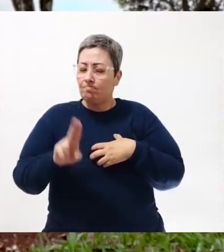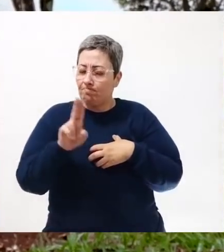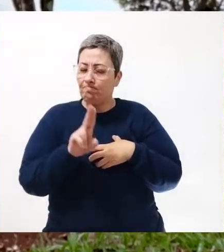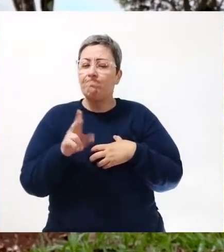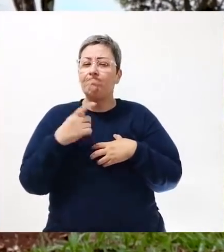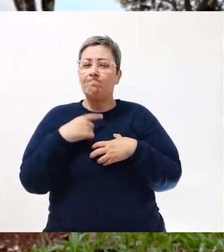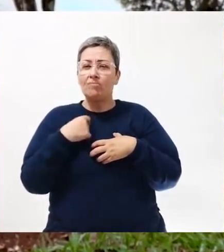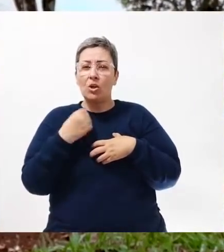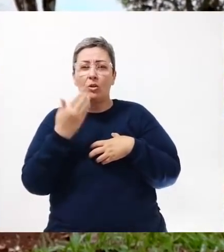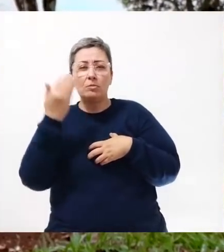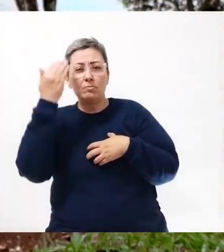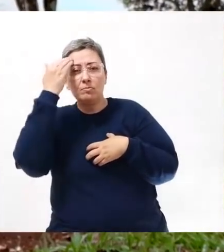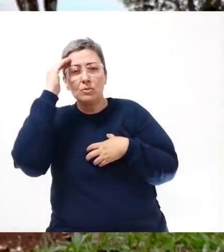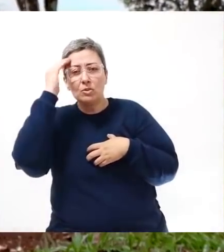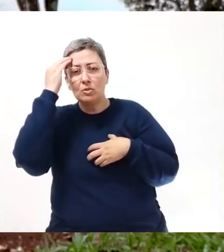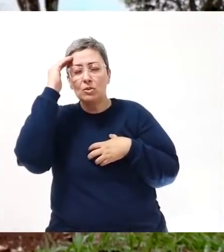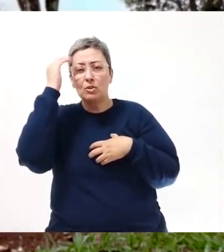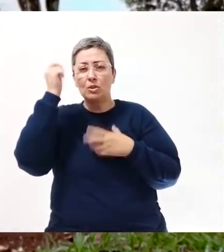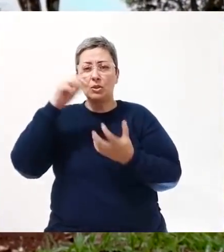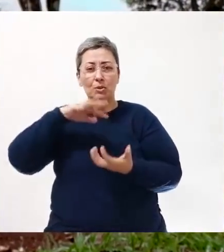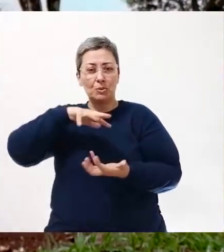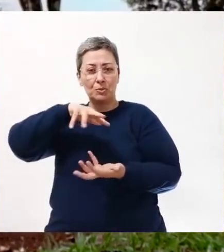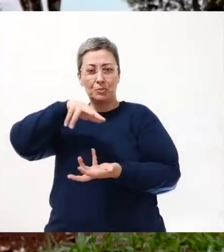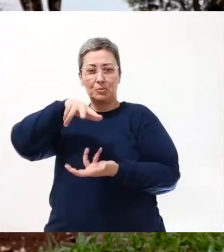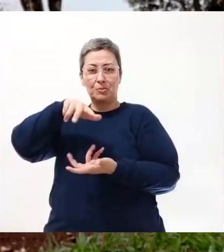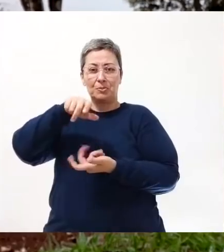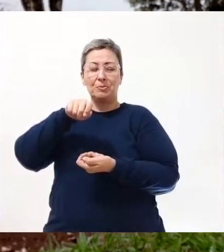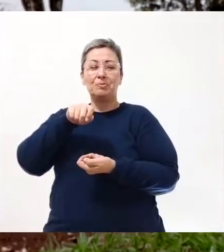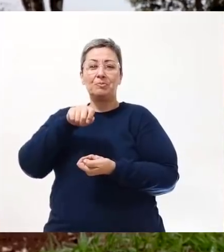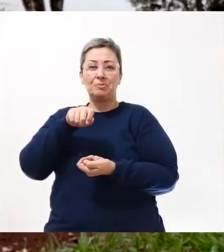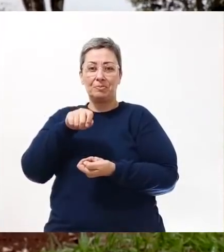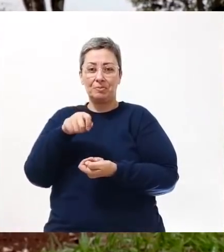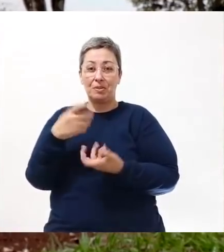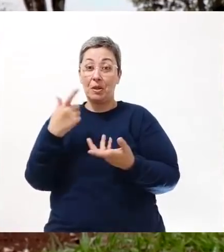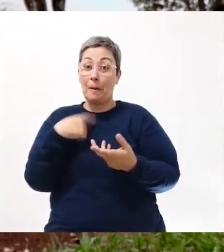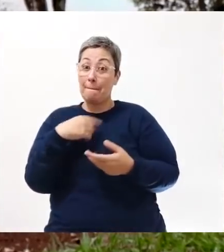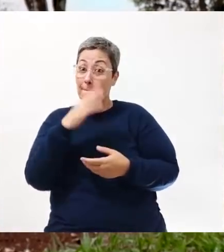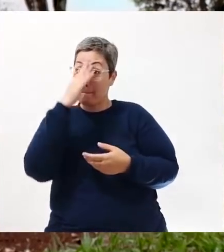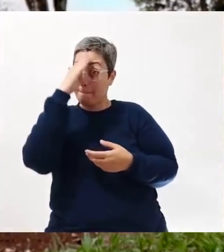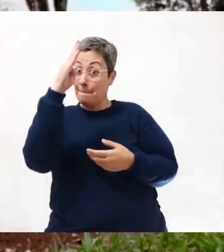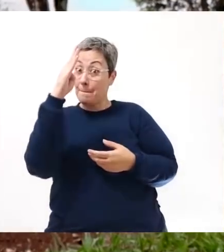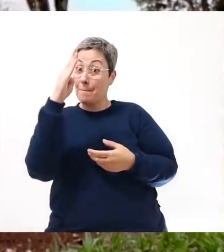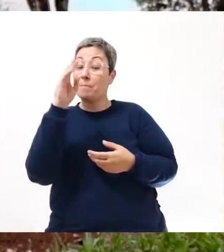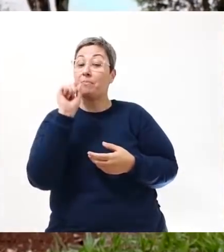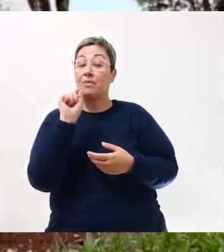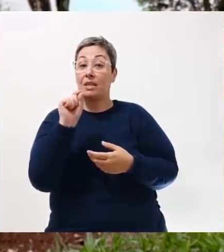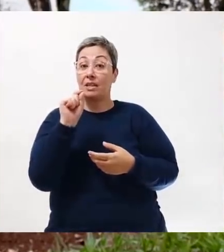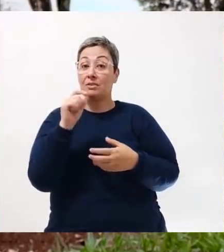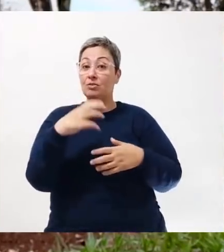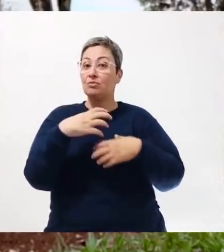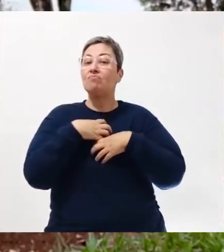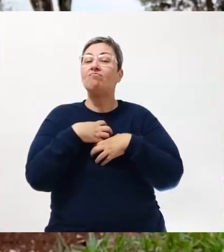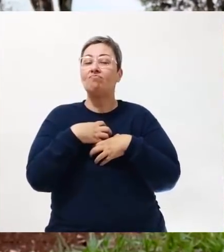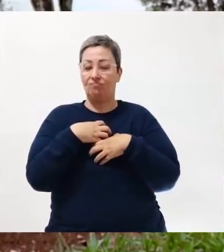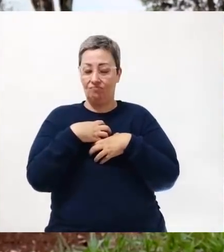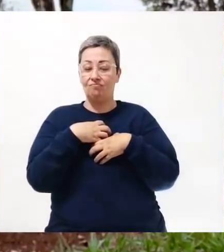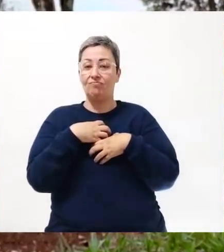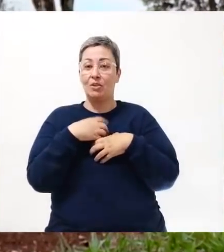sentidos conseguimos compreender o mundo e